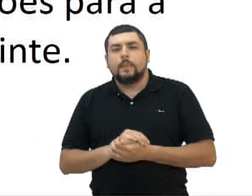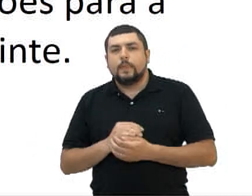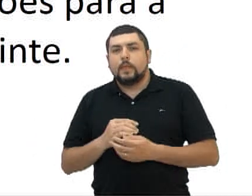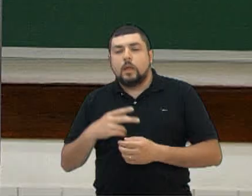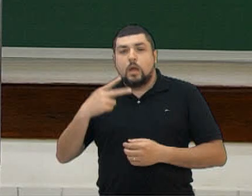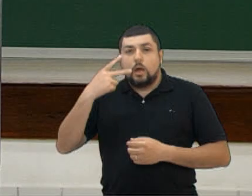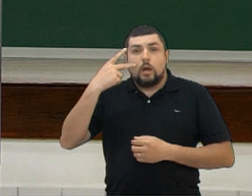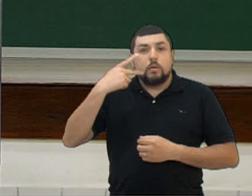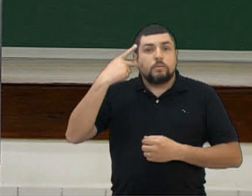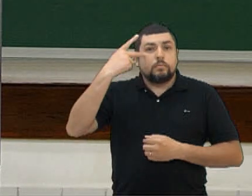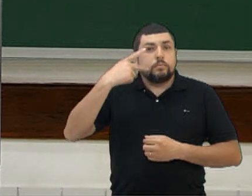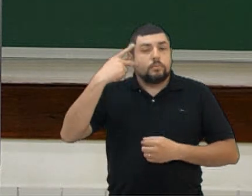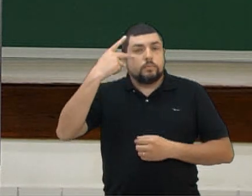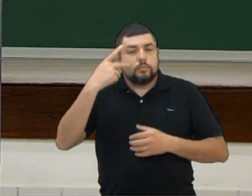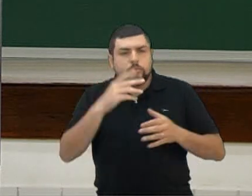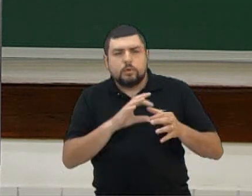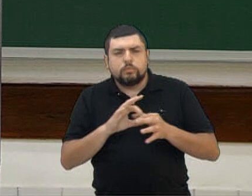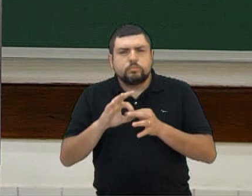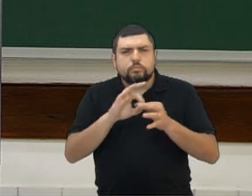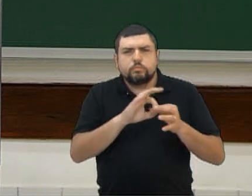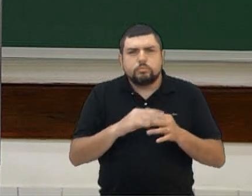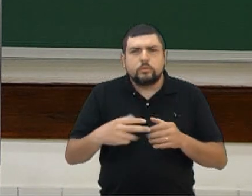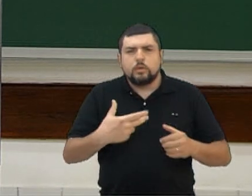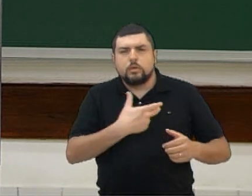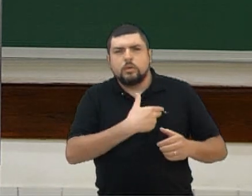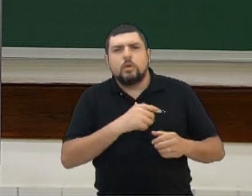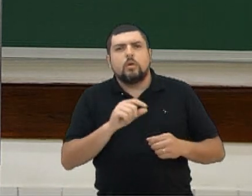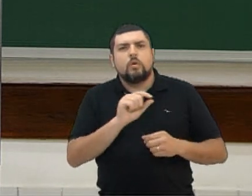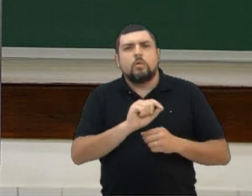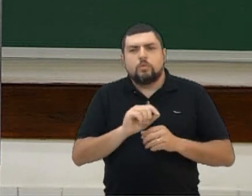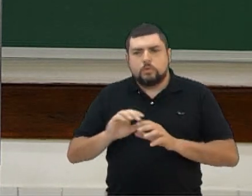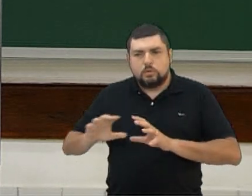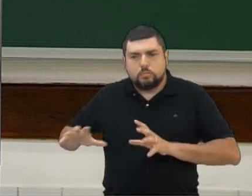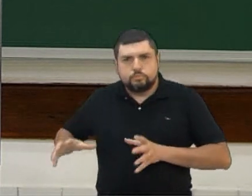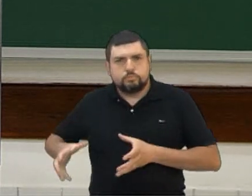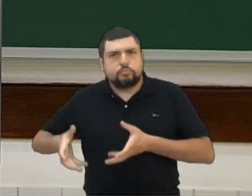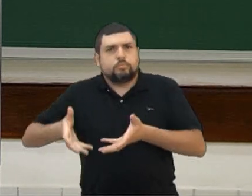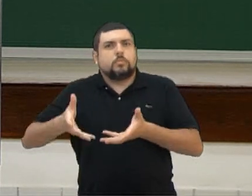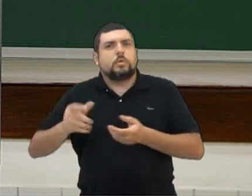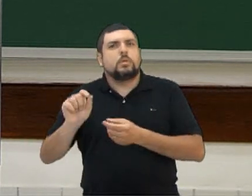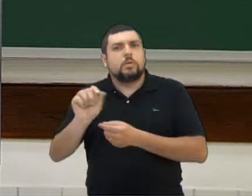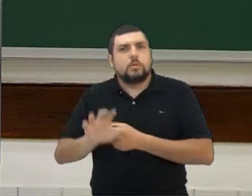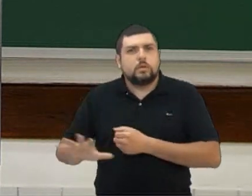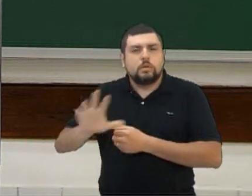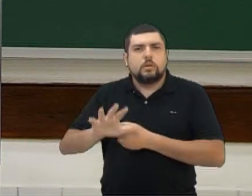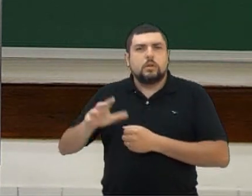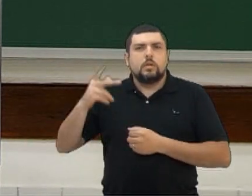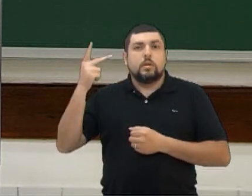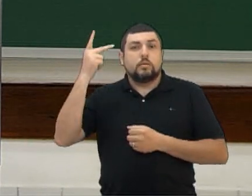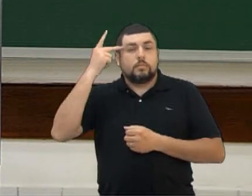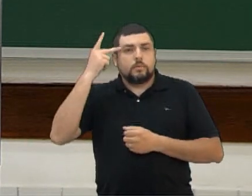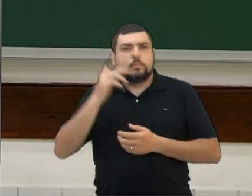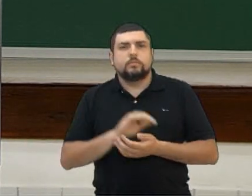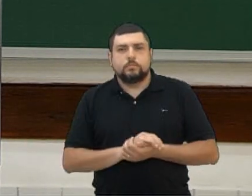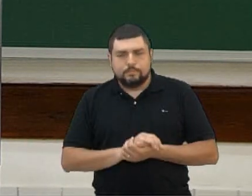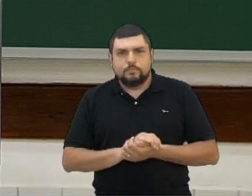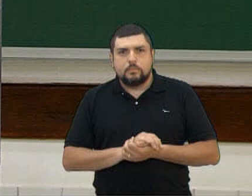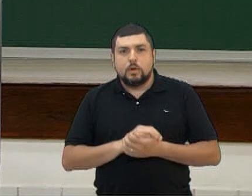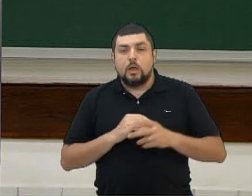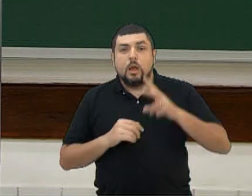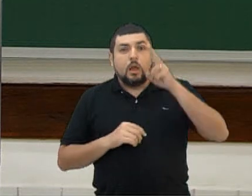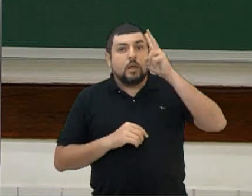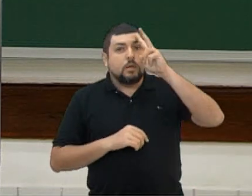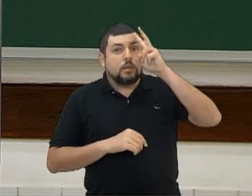vai enfraquecer esse levante que foi promovido pelos paulistas. Vamos nos lembrar de que os paulistas